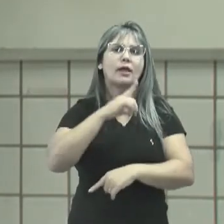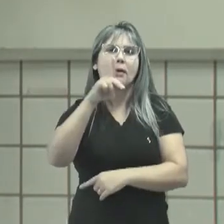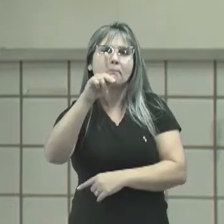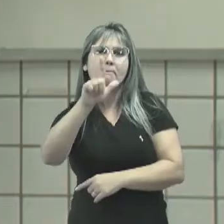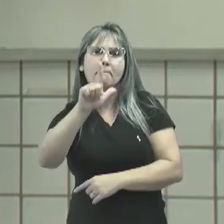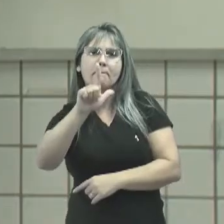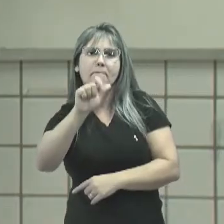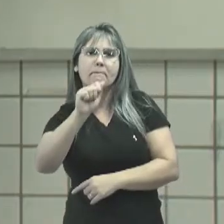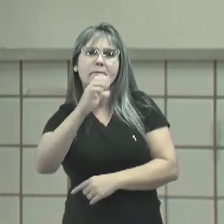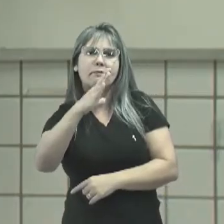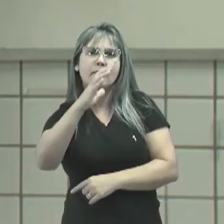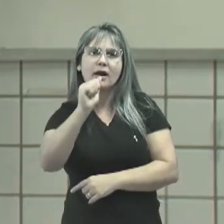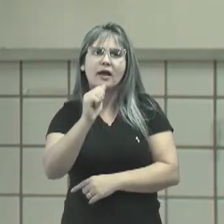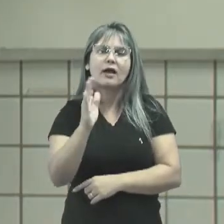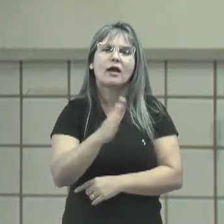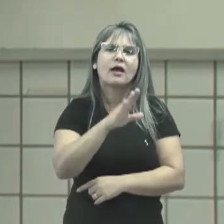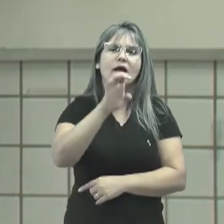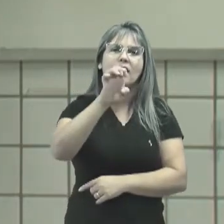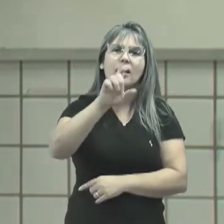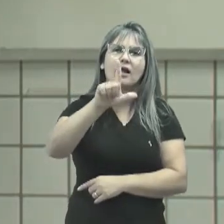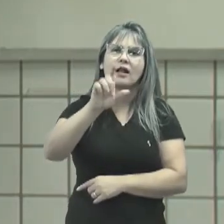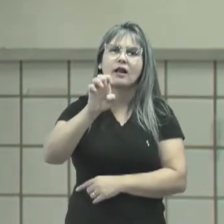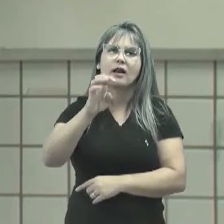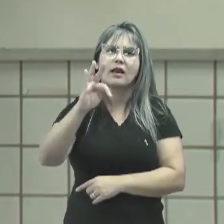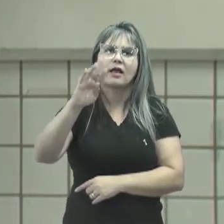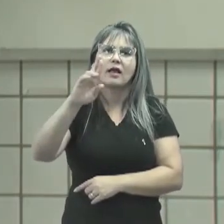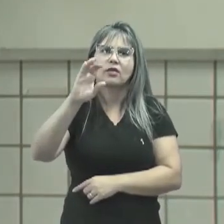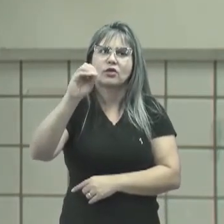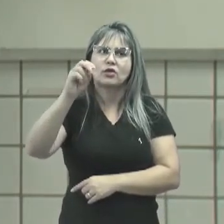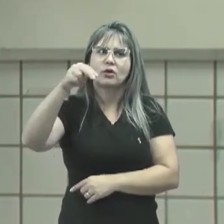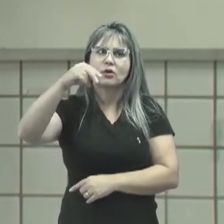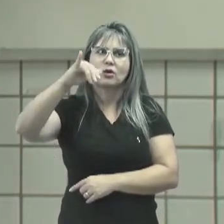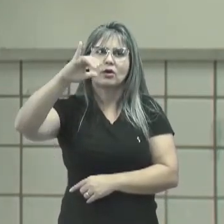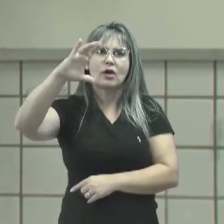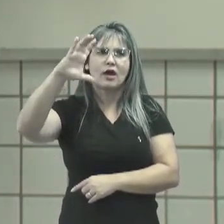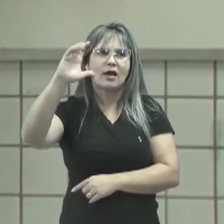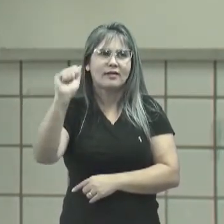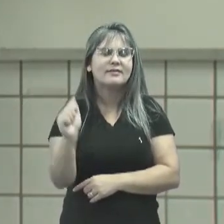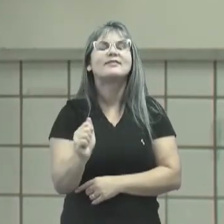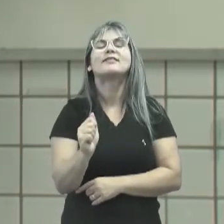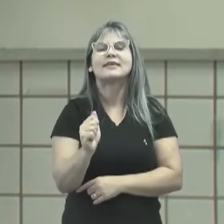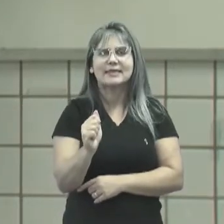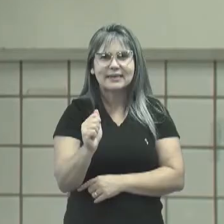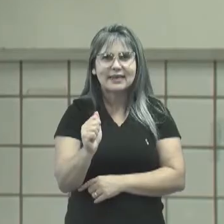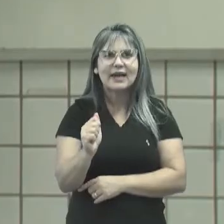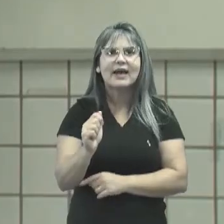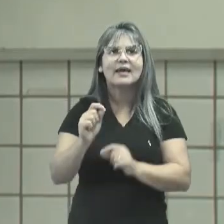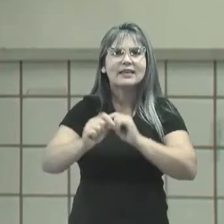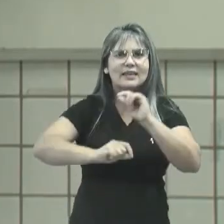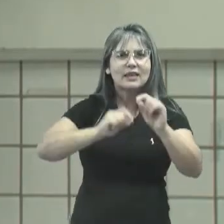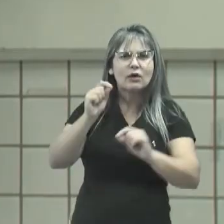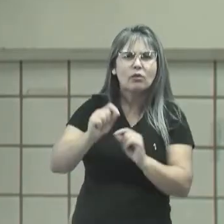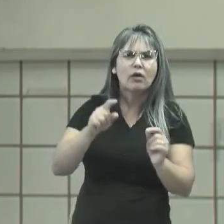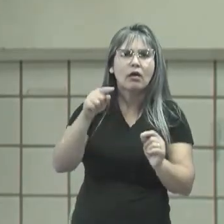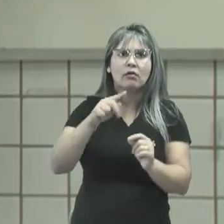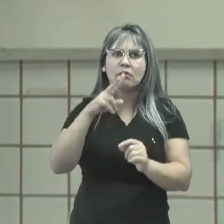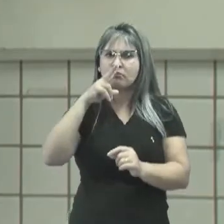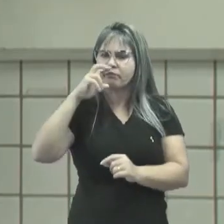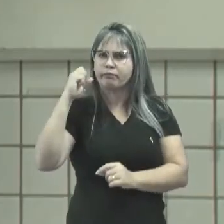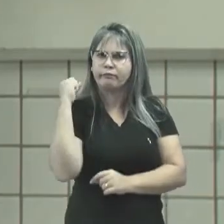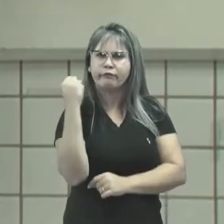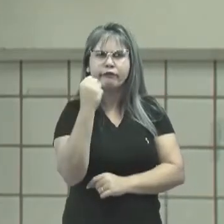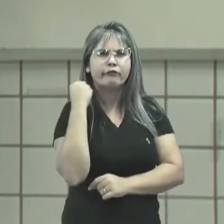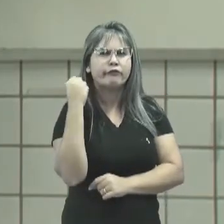onde tem trilhas e componentes eletrônicos, cada vez mais são utilizados para produzir estrutura para montar um equipamento,